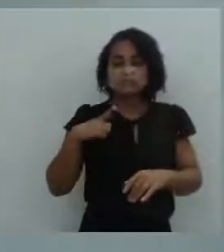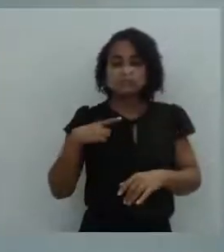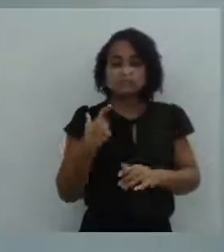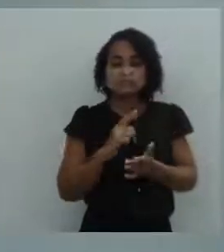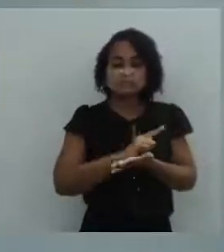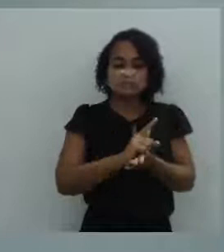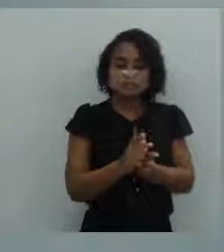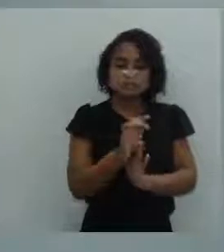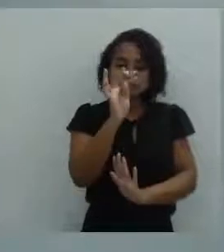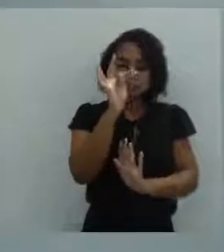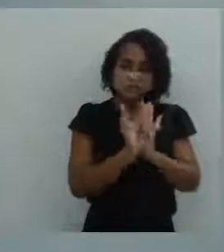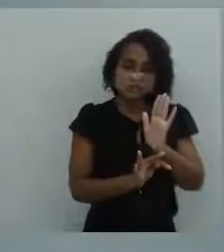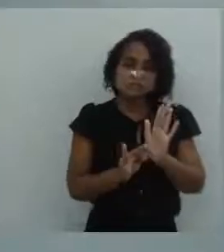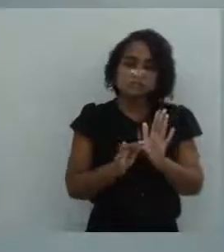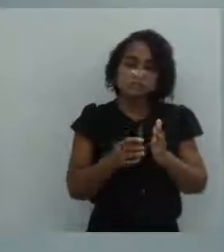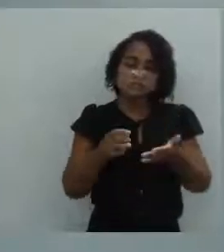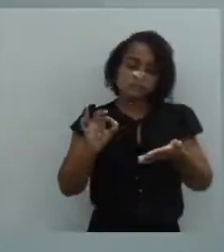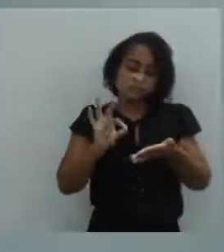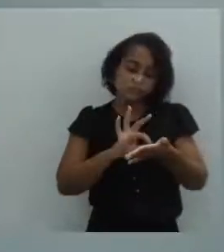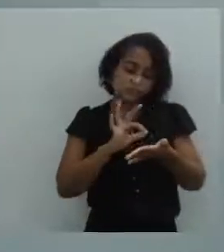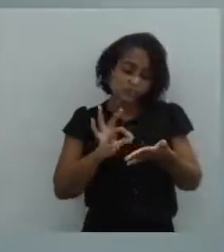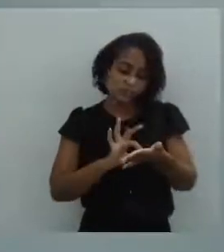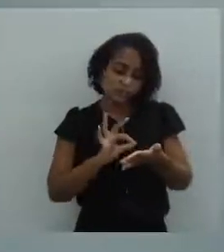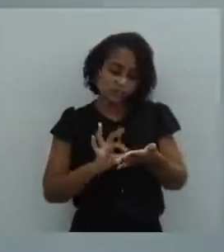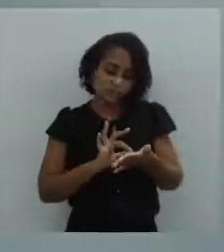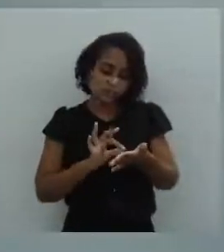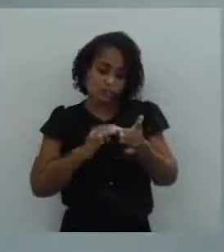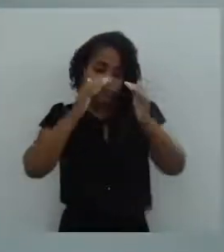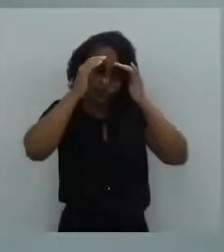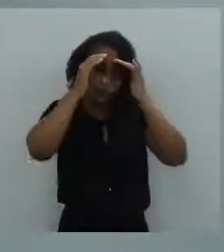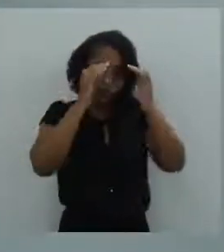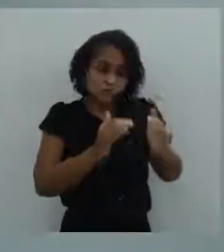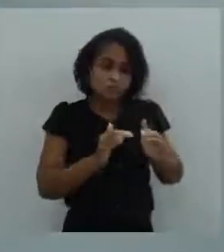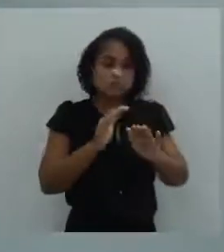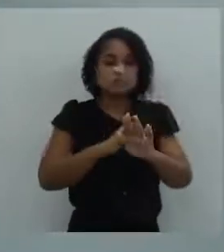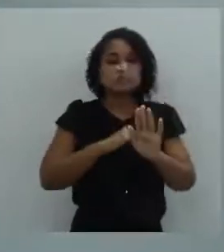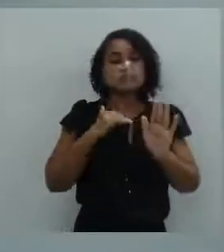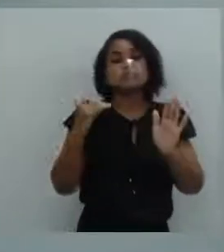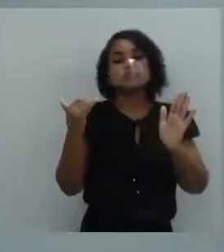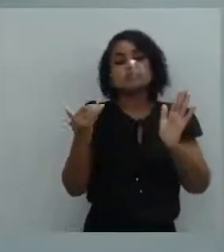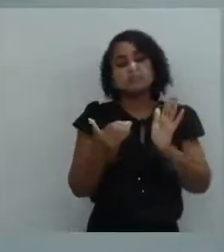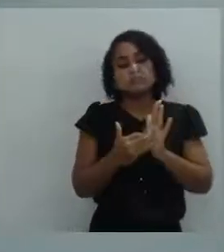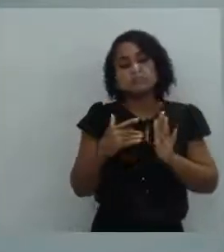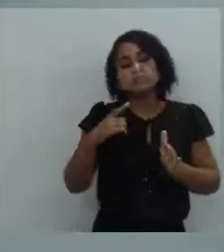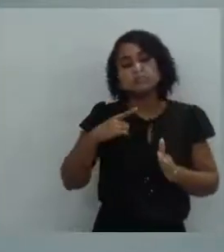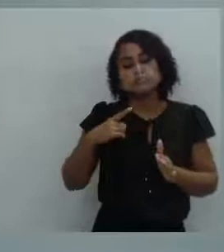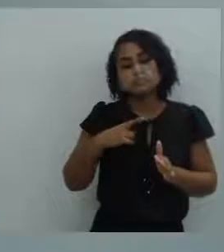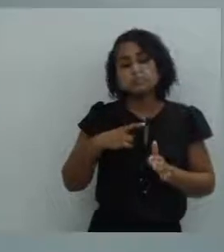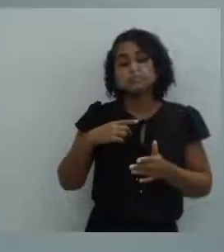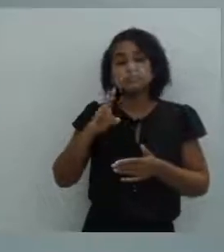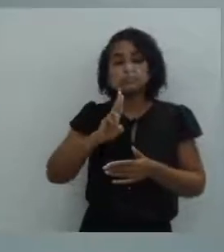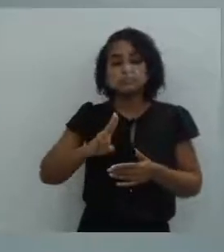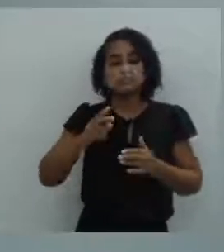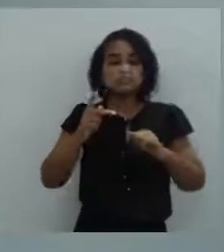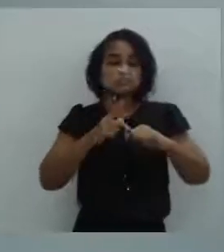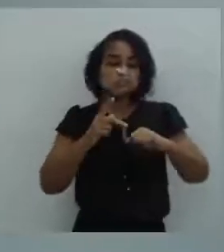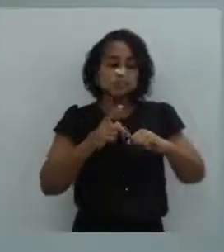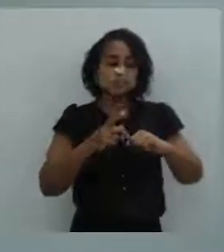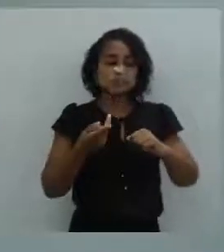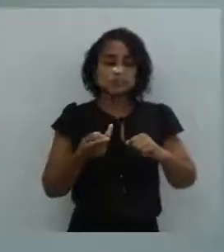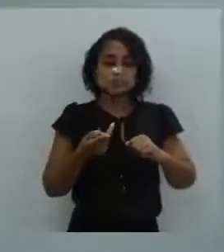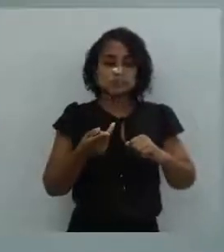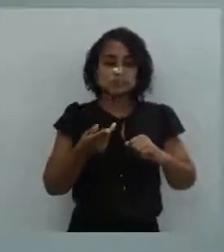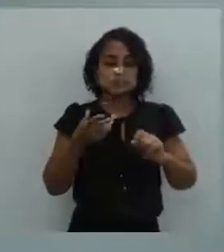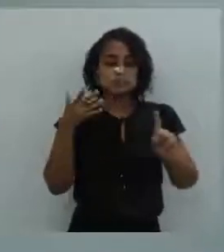gênero textual, que é o abaixo-assinado, respeitando tudo, inclusive o uso dos pronomes